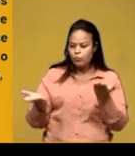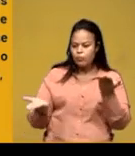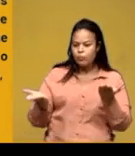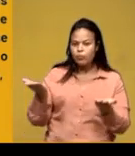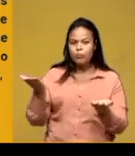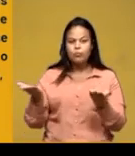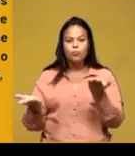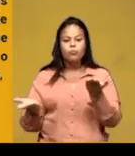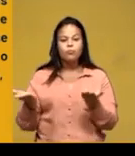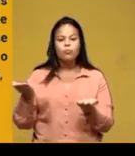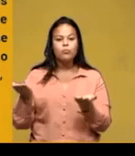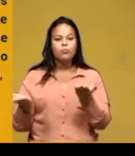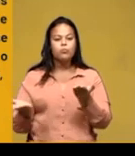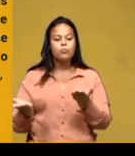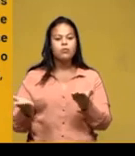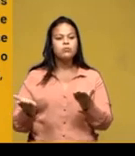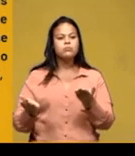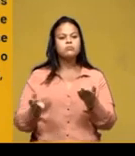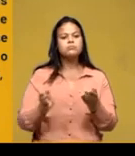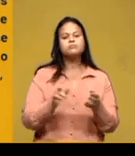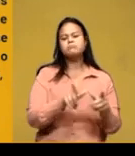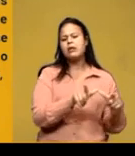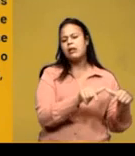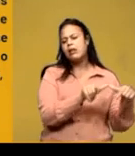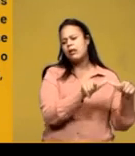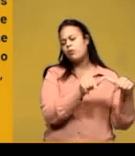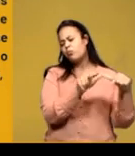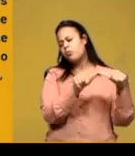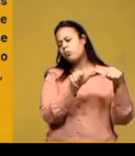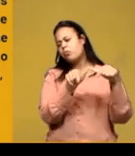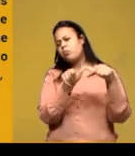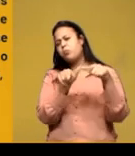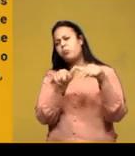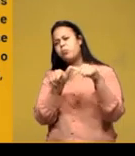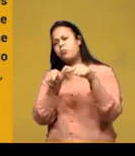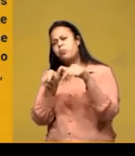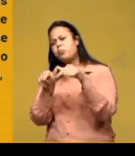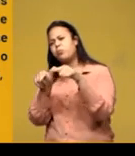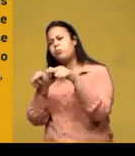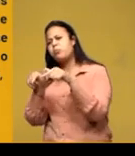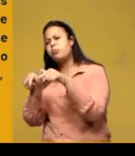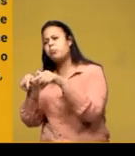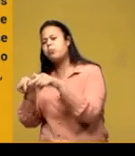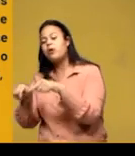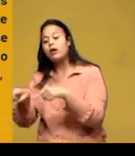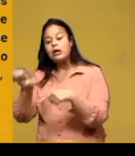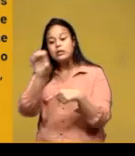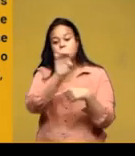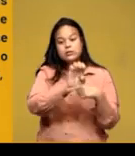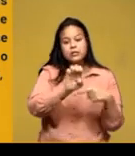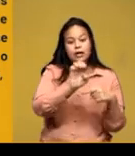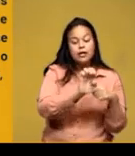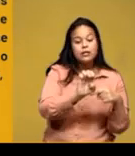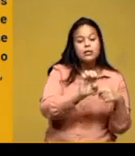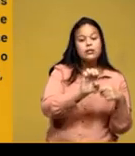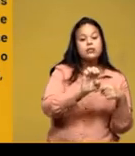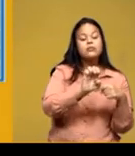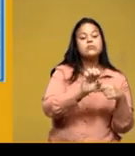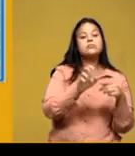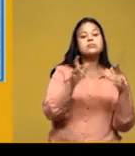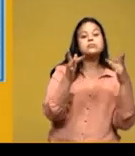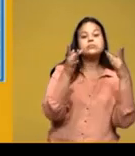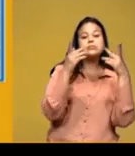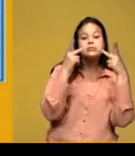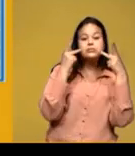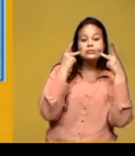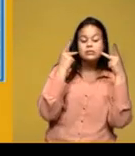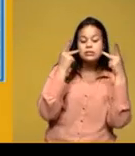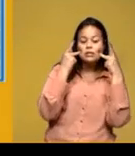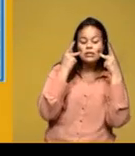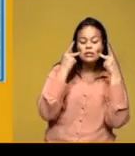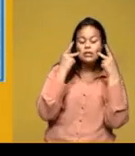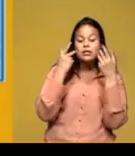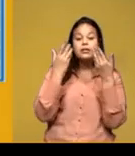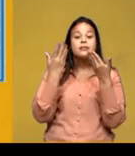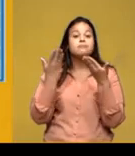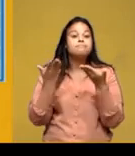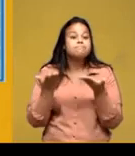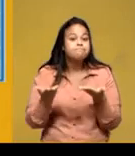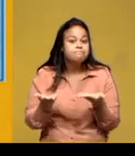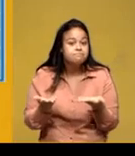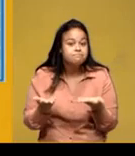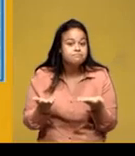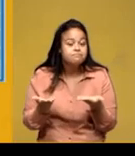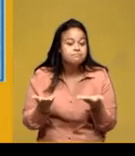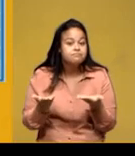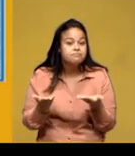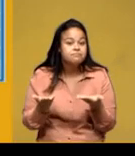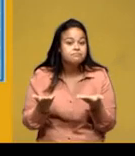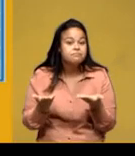que durante o seu percurso, o viajante passou pelos estados do Ceará e... Bom, vamos lá. A